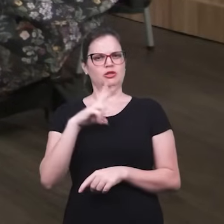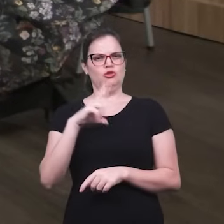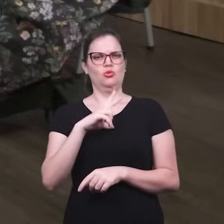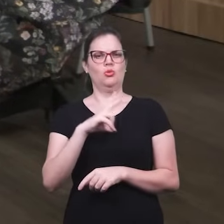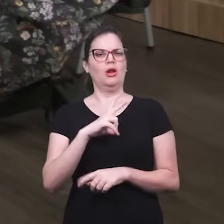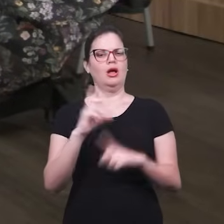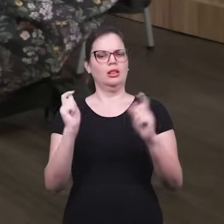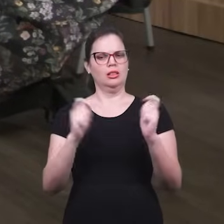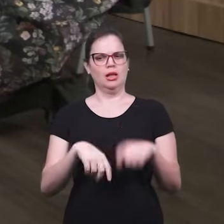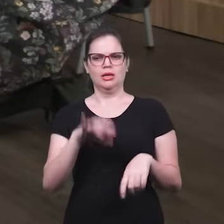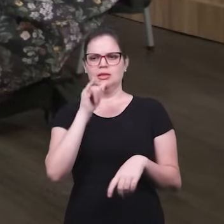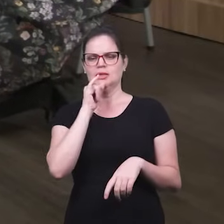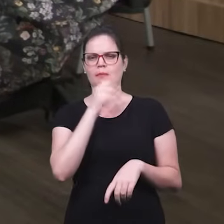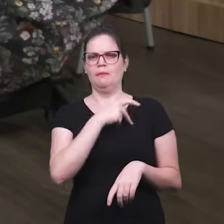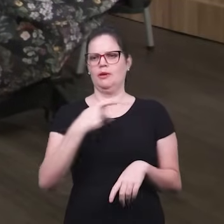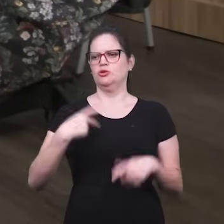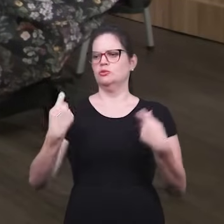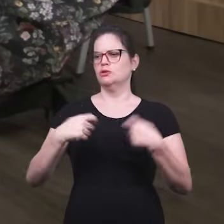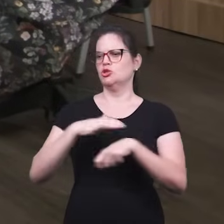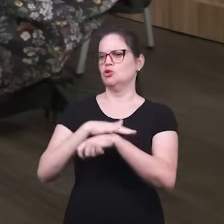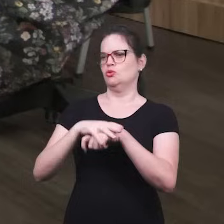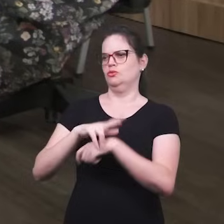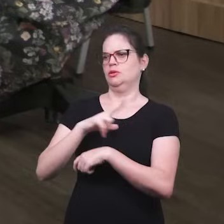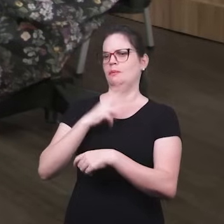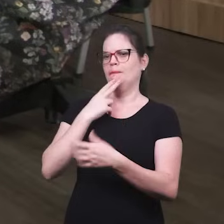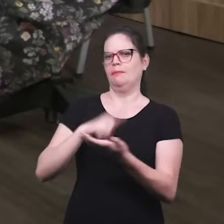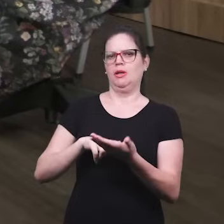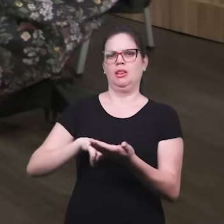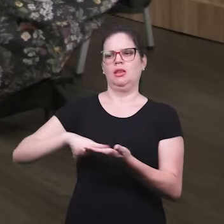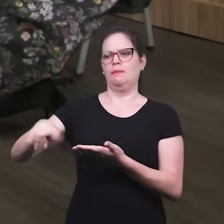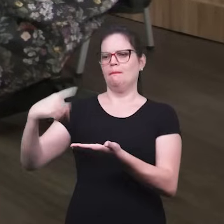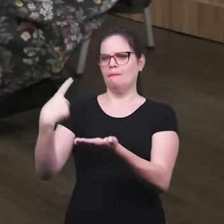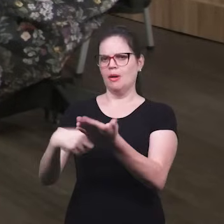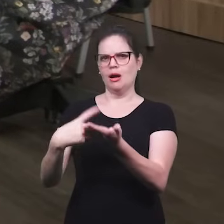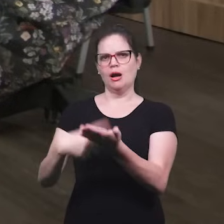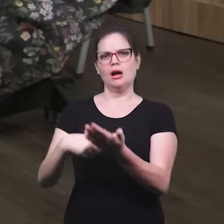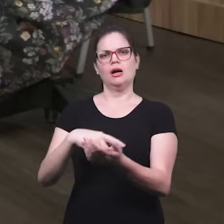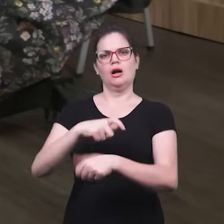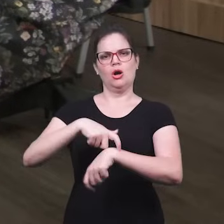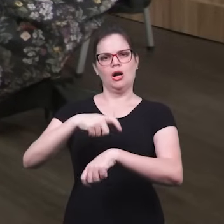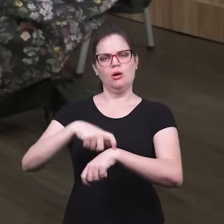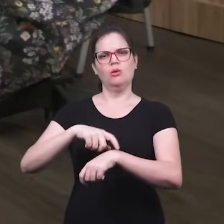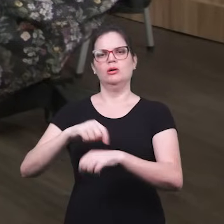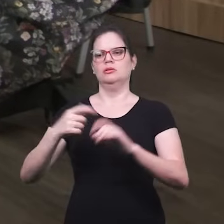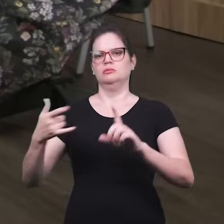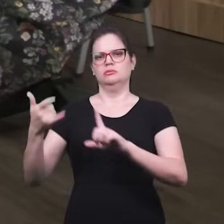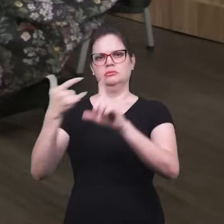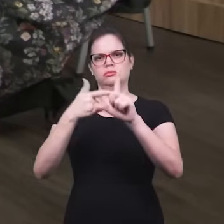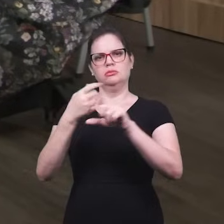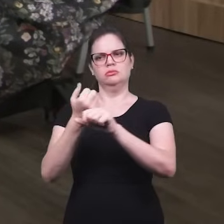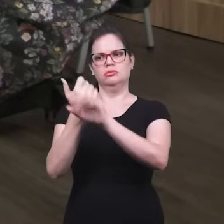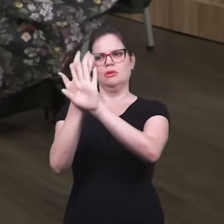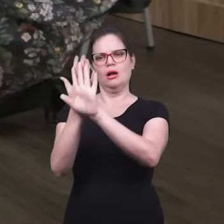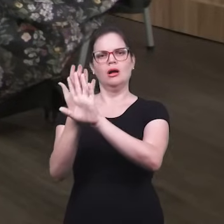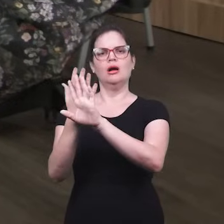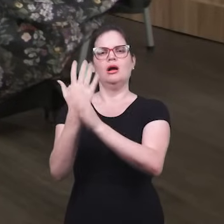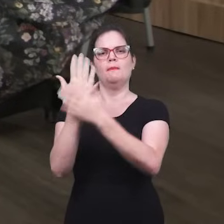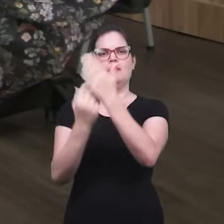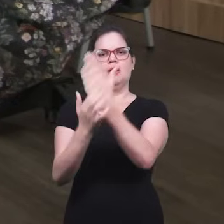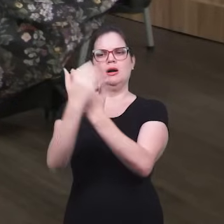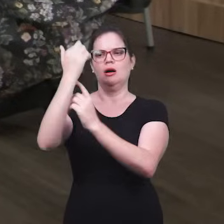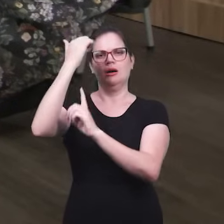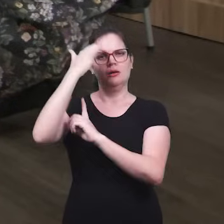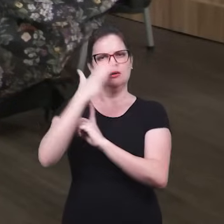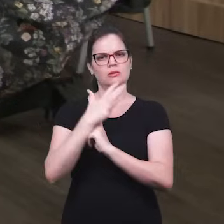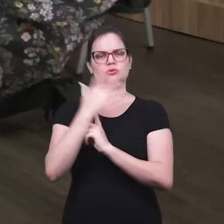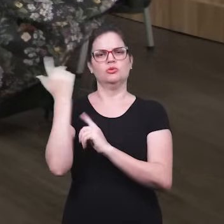mesmo, né, individual, se for o caso. Eu preciso conversar com o pastor, manda uma mensagem, marca um horário, faz uma reunião de vídeo, recebe imposição de